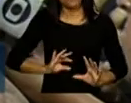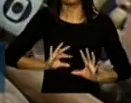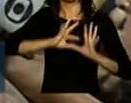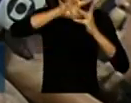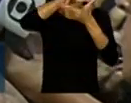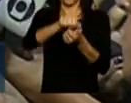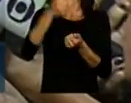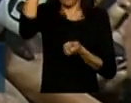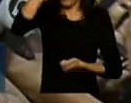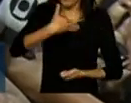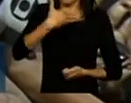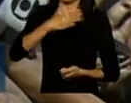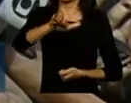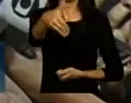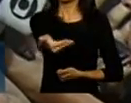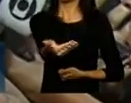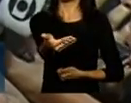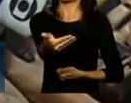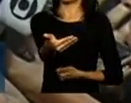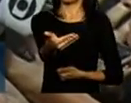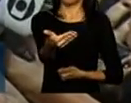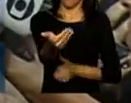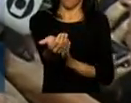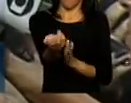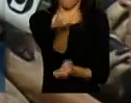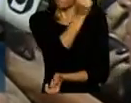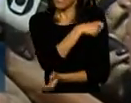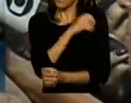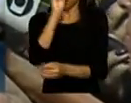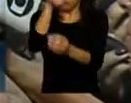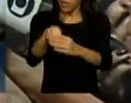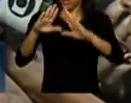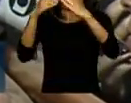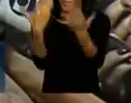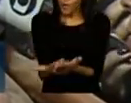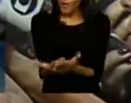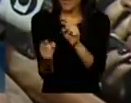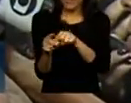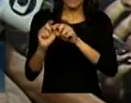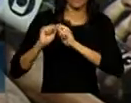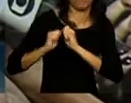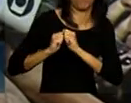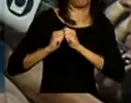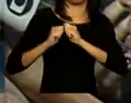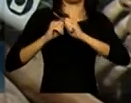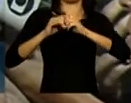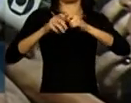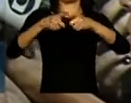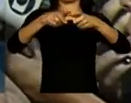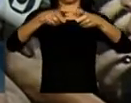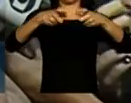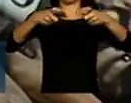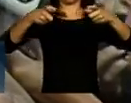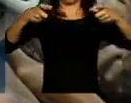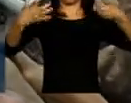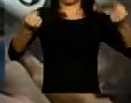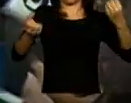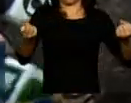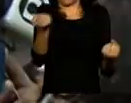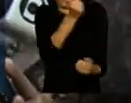mostra que quando você faz a vacinação dentro da escola a taxa de cobertura é maior que só nos postos de